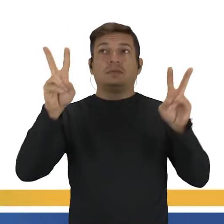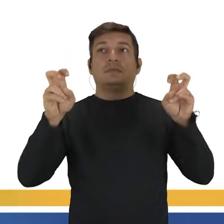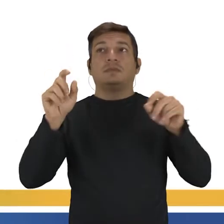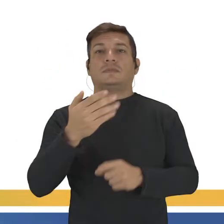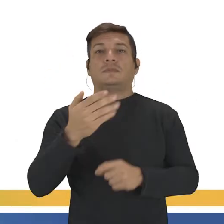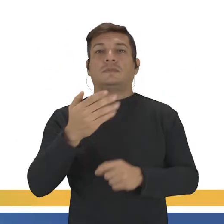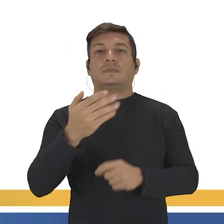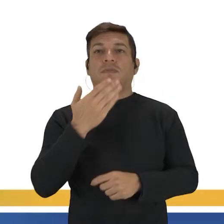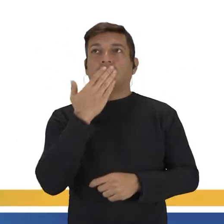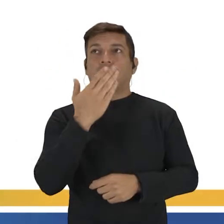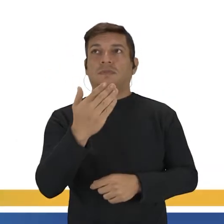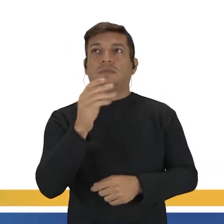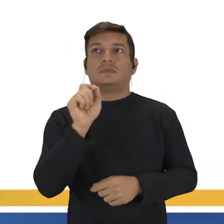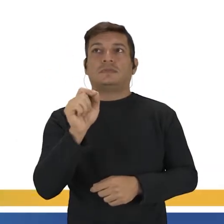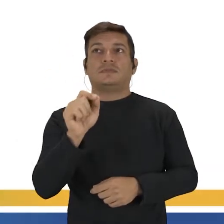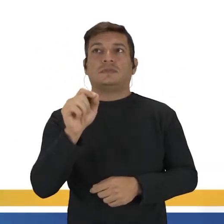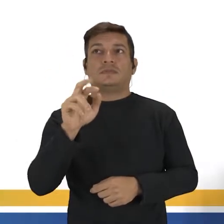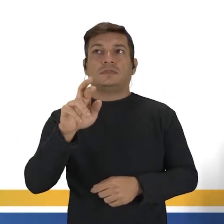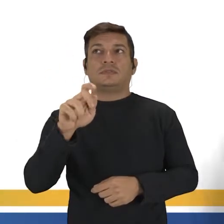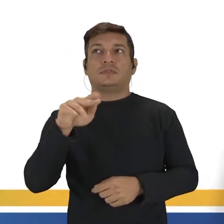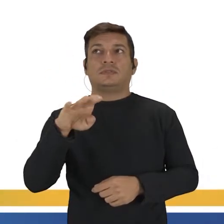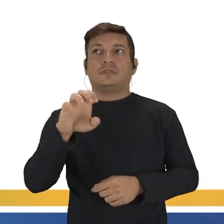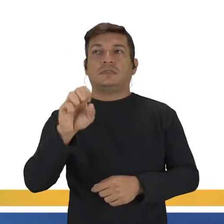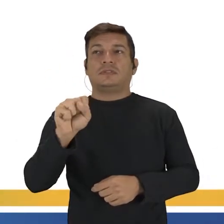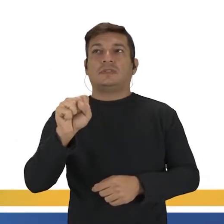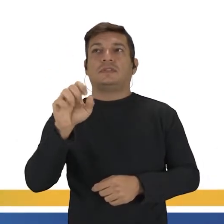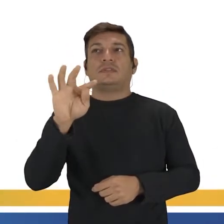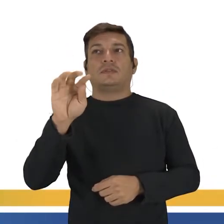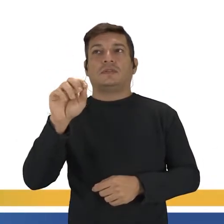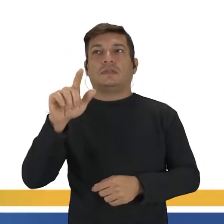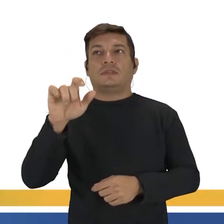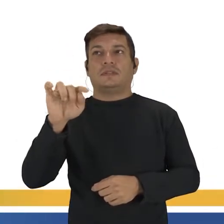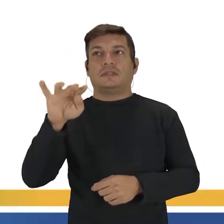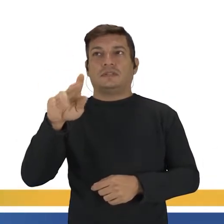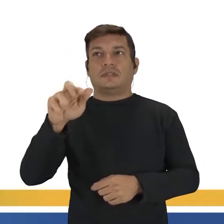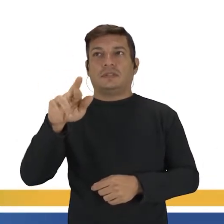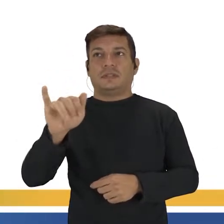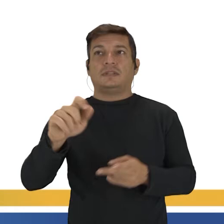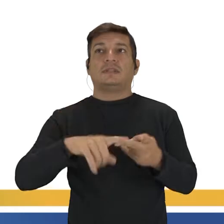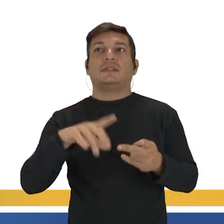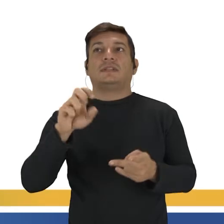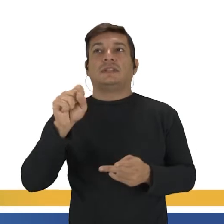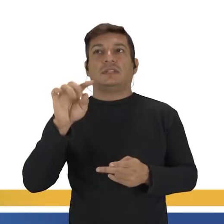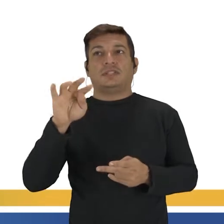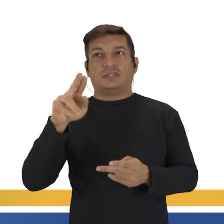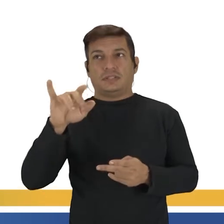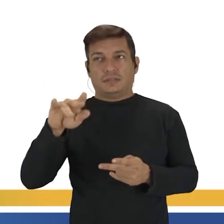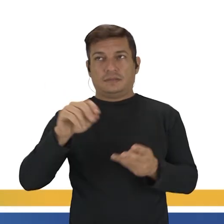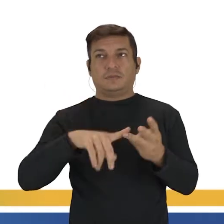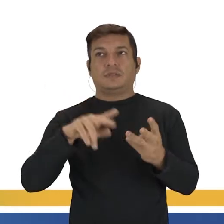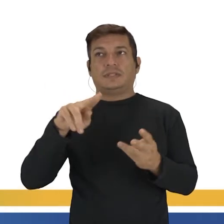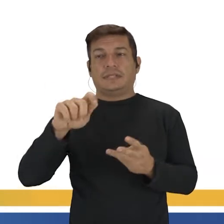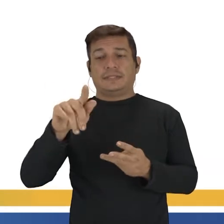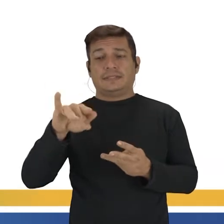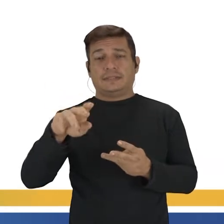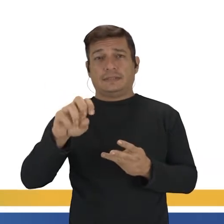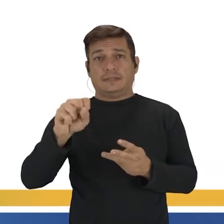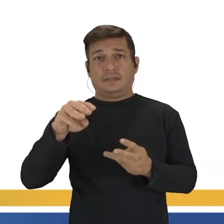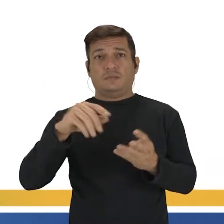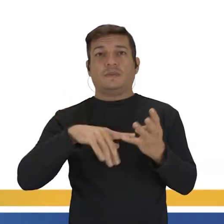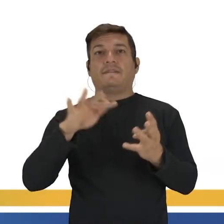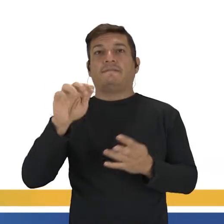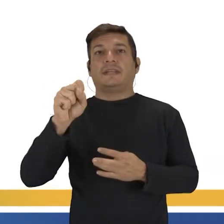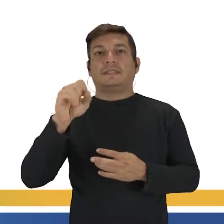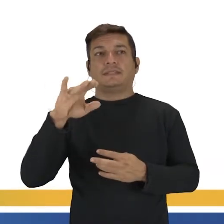será tipos de regimes totalitaristas, stalinismo, nazismo e fascismo. Né? Na aula passada,